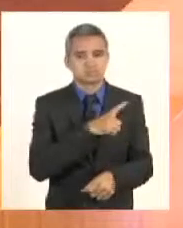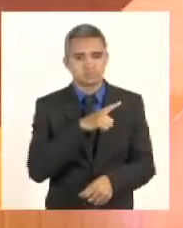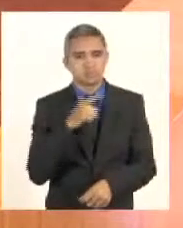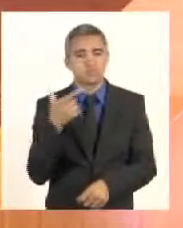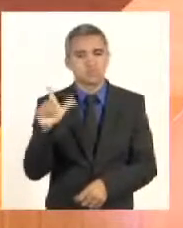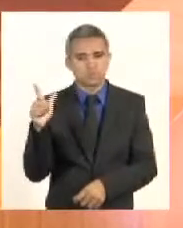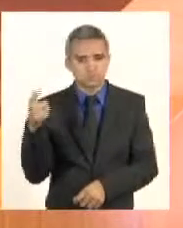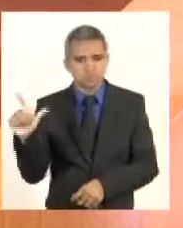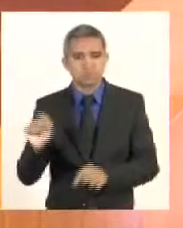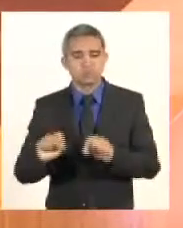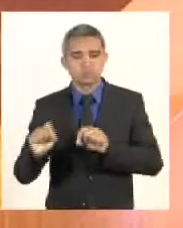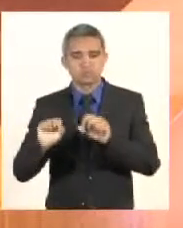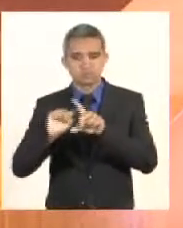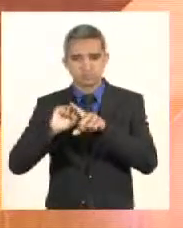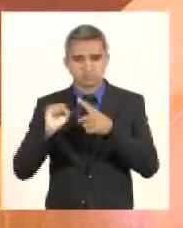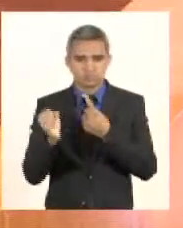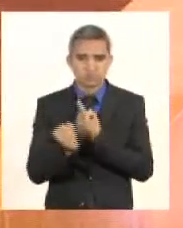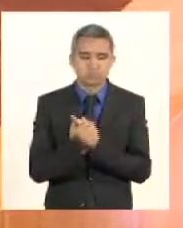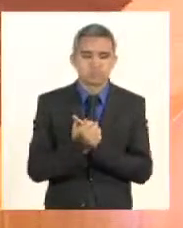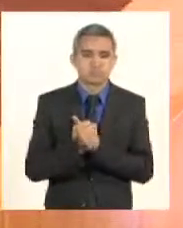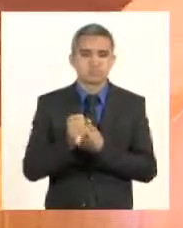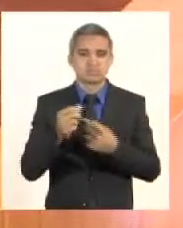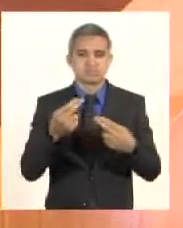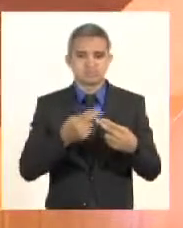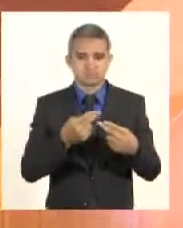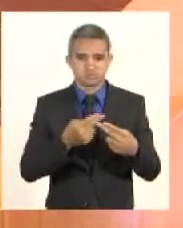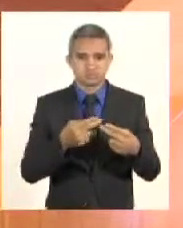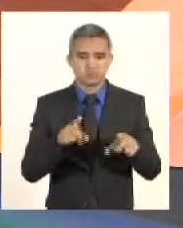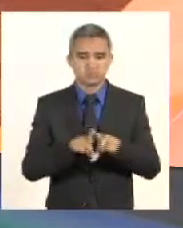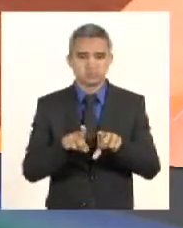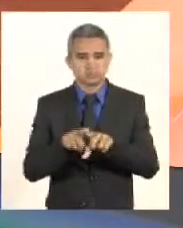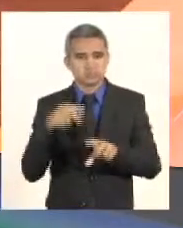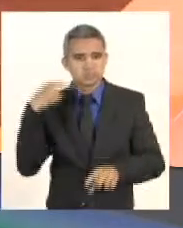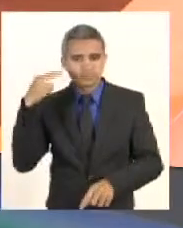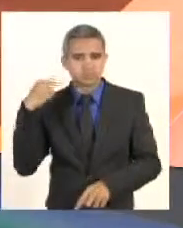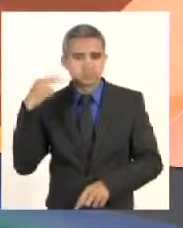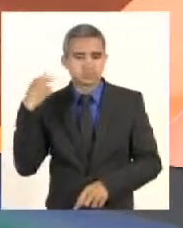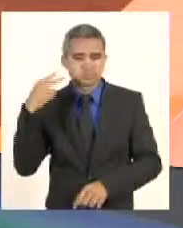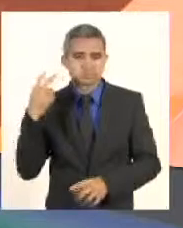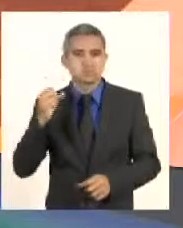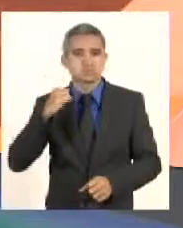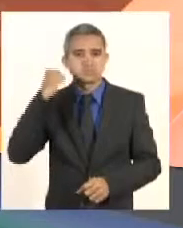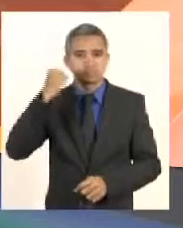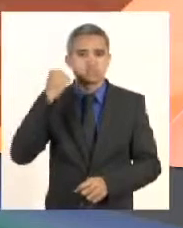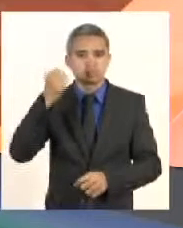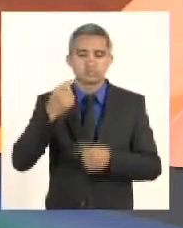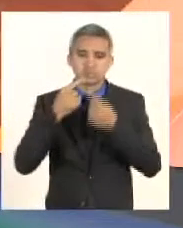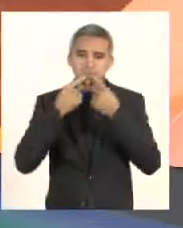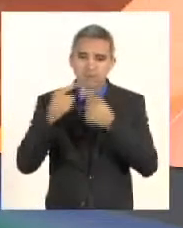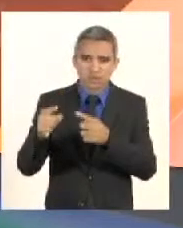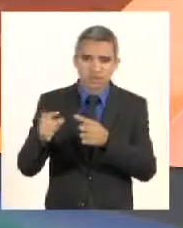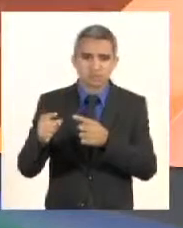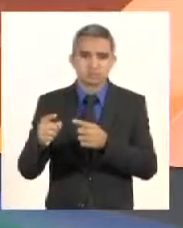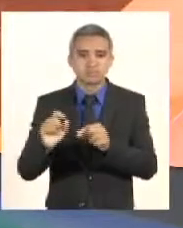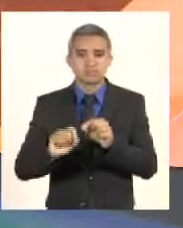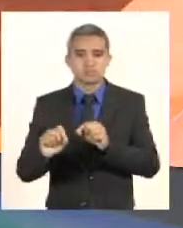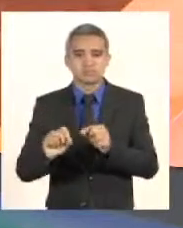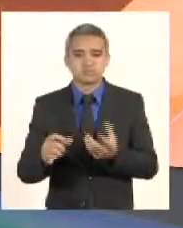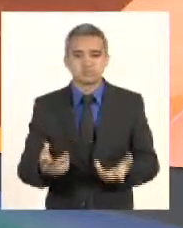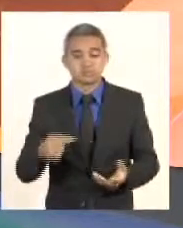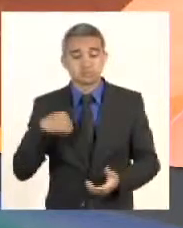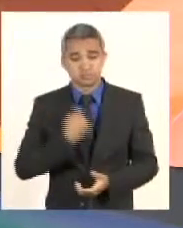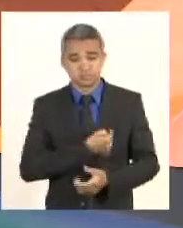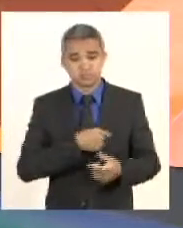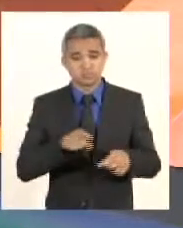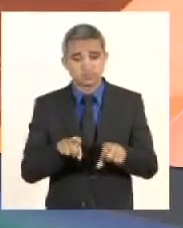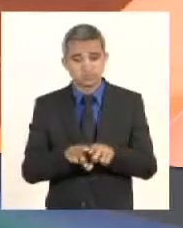sociedade organizada de Timon, os vereadores também reivindicaram que a gente, como foi colocado aqui, que a gente também